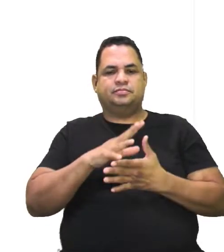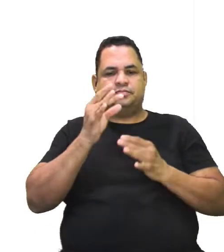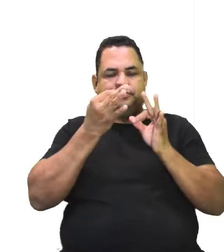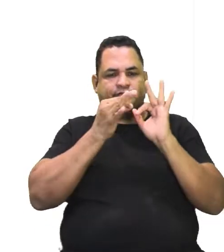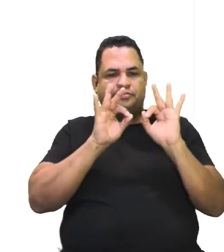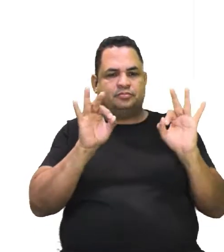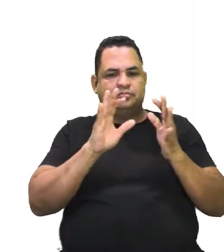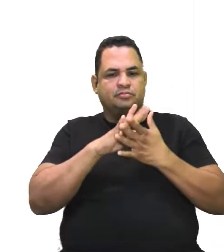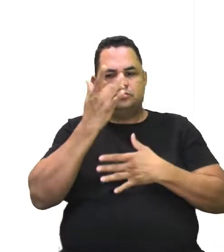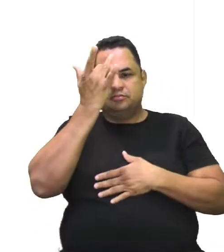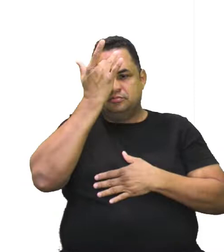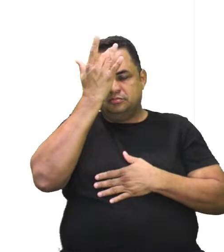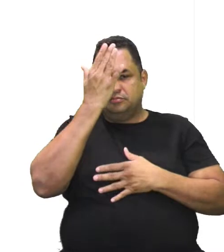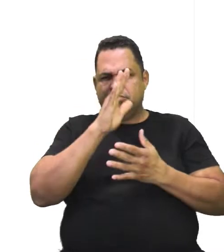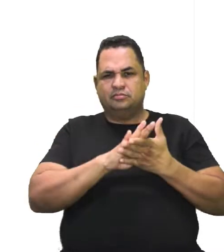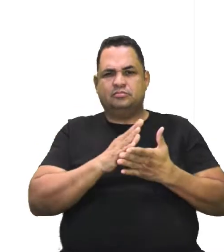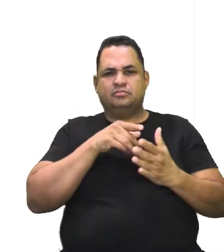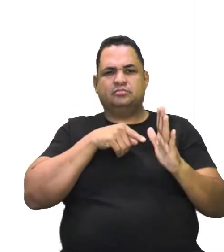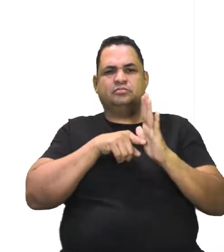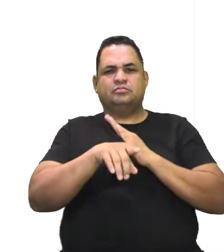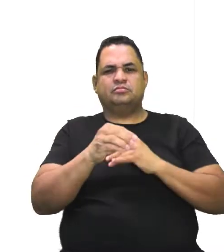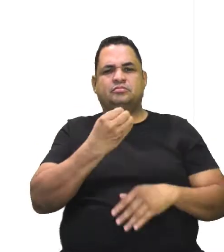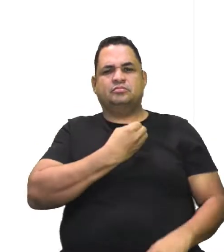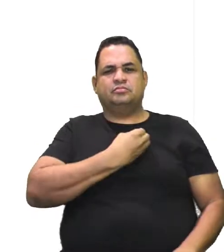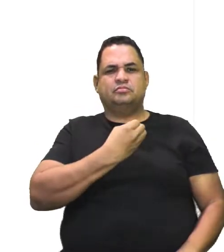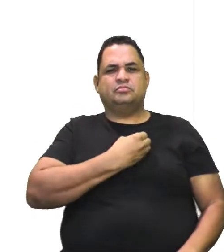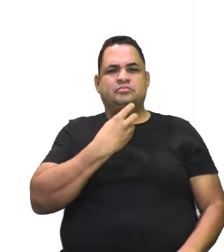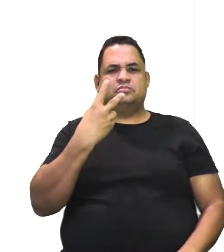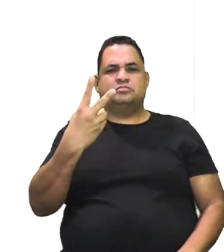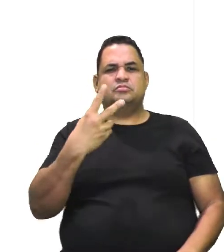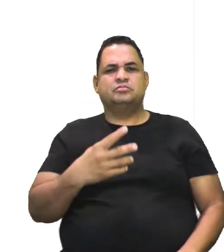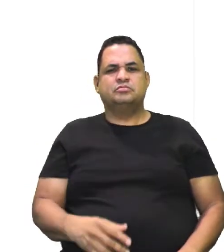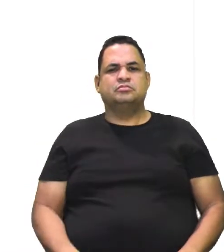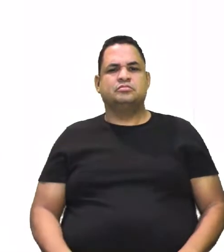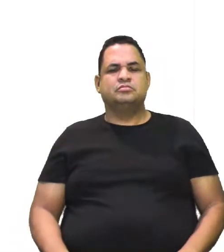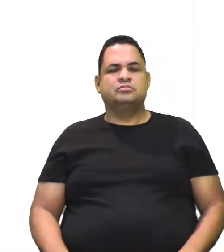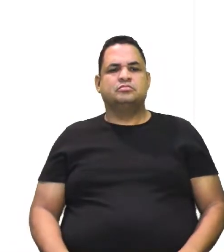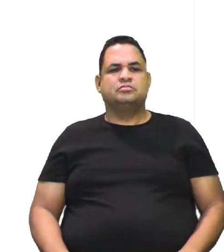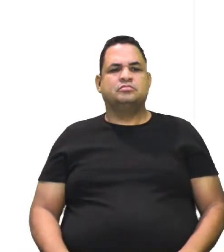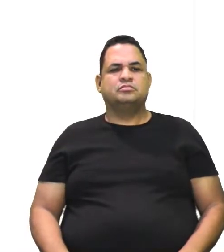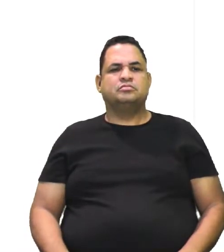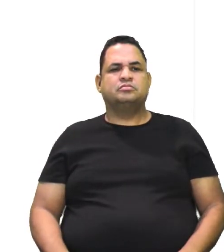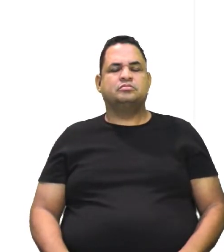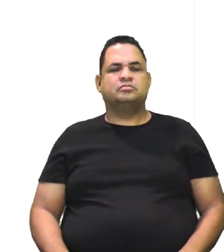Simples assim, muito fácil. Então vamos à pergunta de número 2. Olha lá.